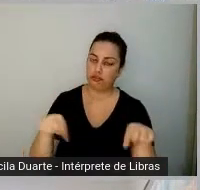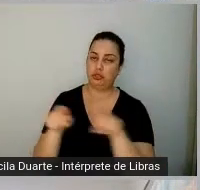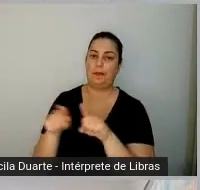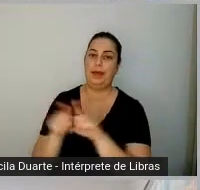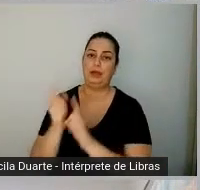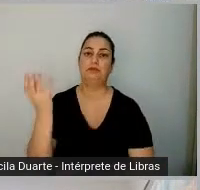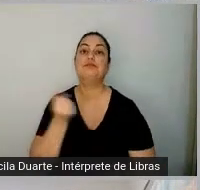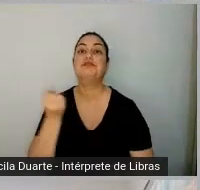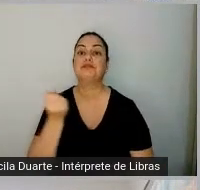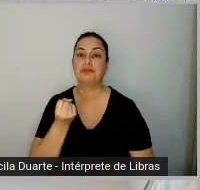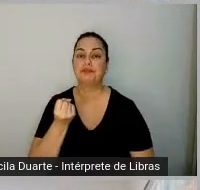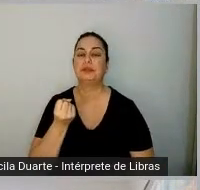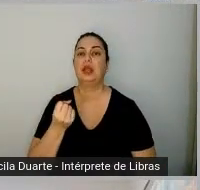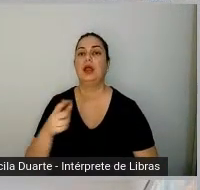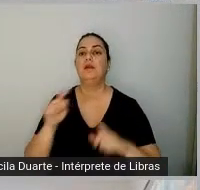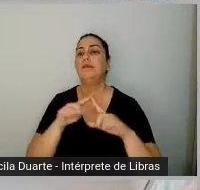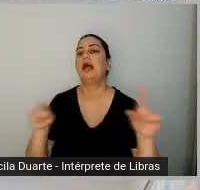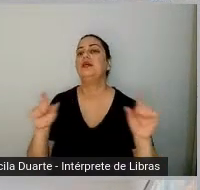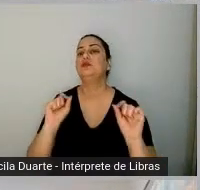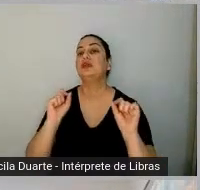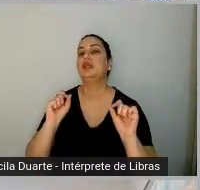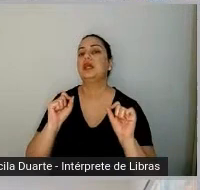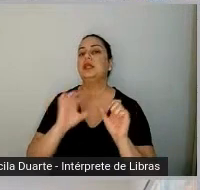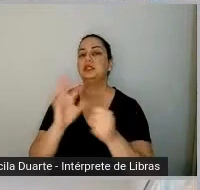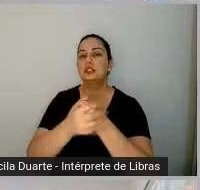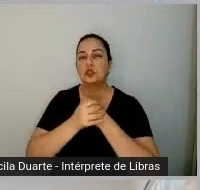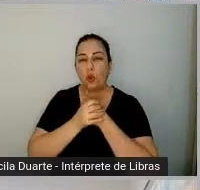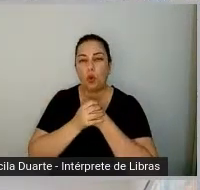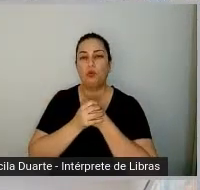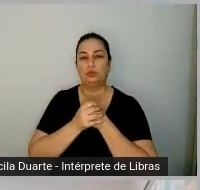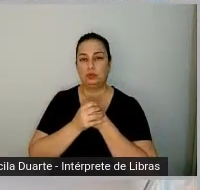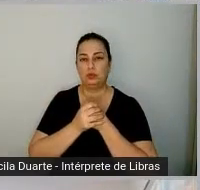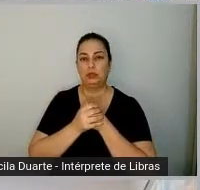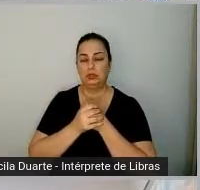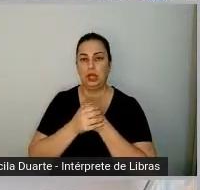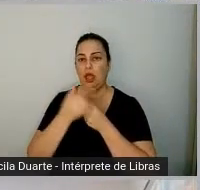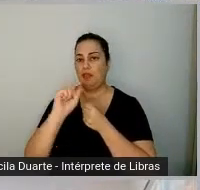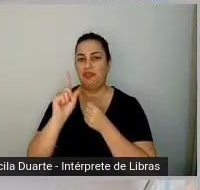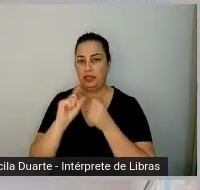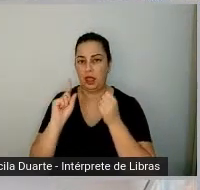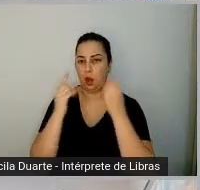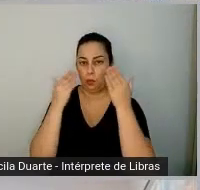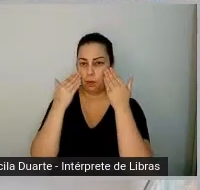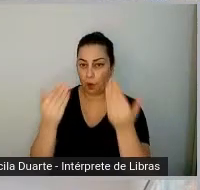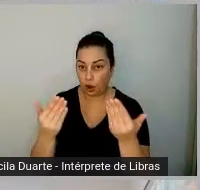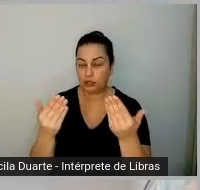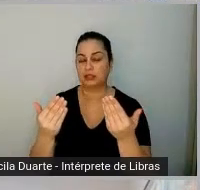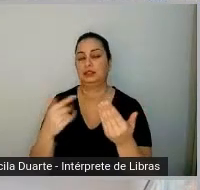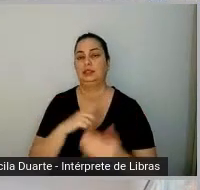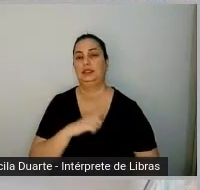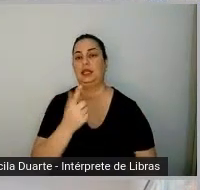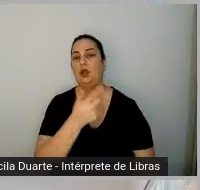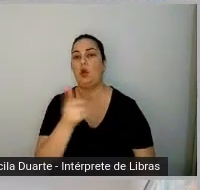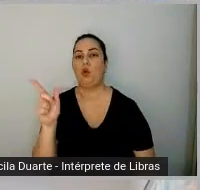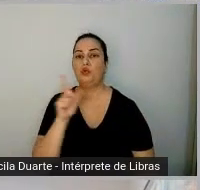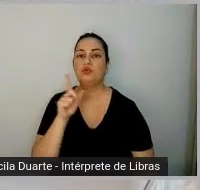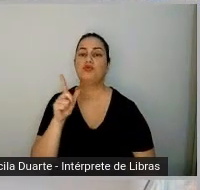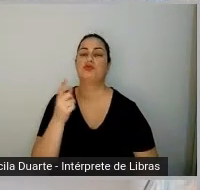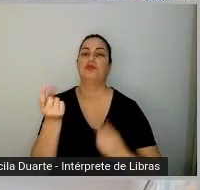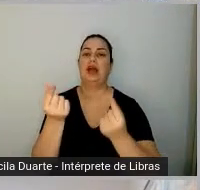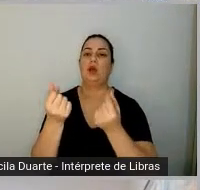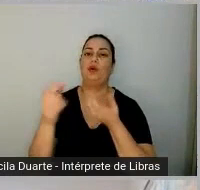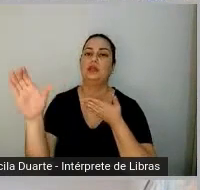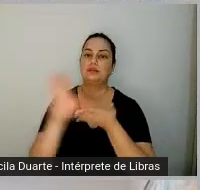que é a grande pegadinha, né? É que as outras contas do orçamento federal, por exemplo, lucro do Banco